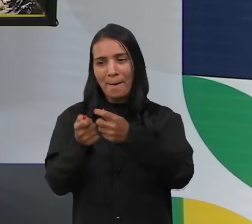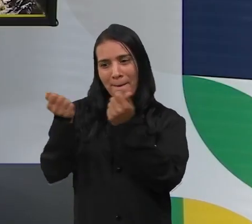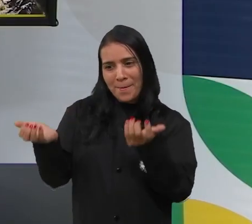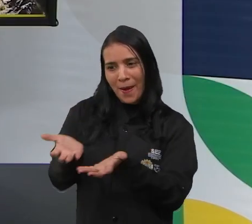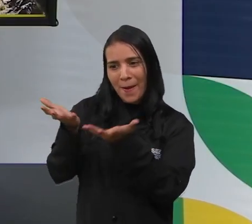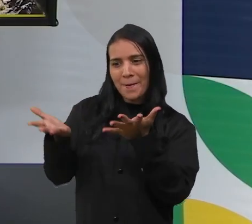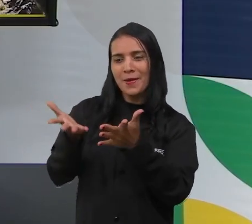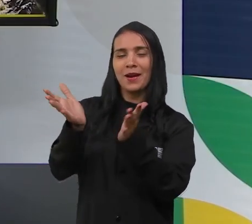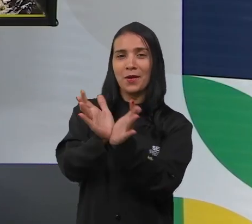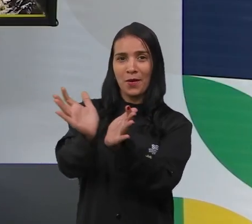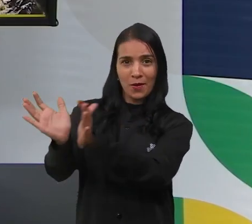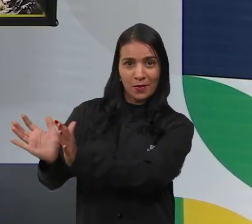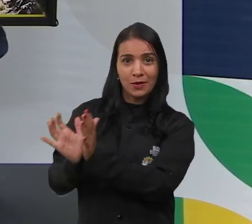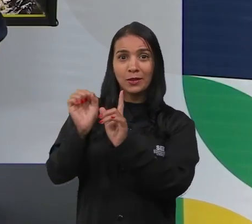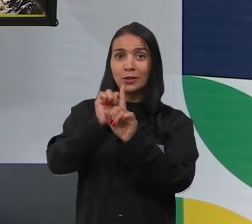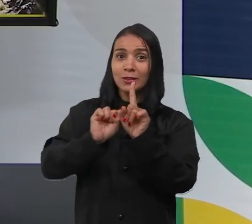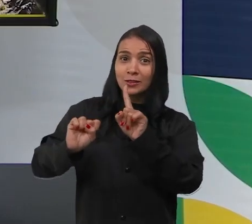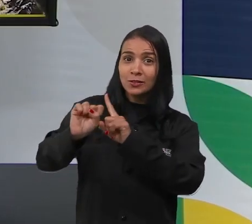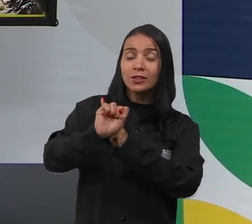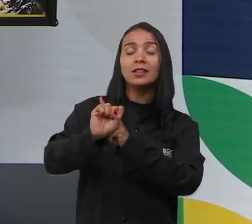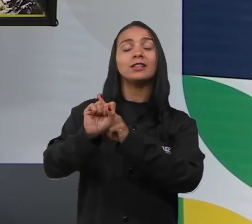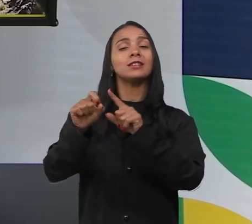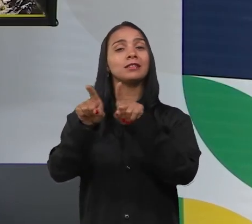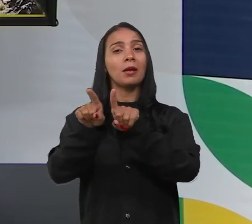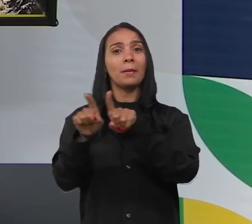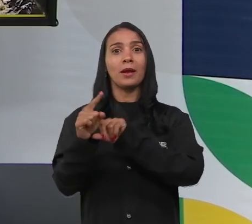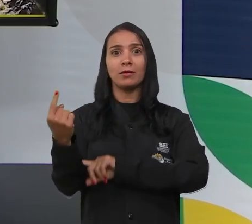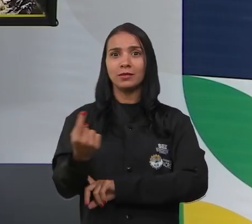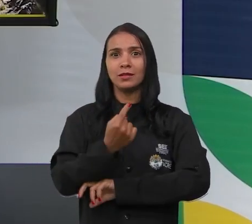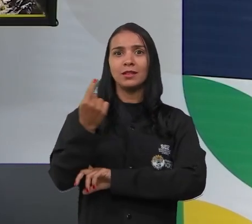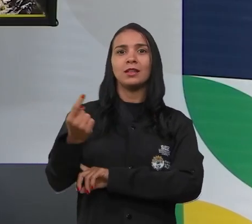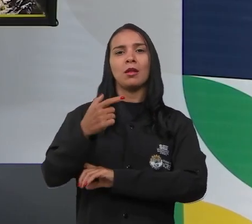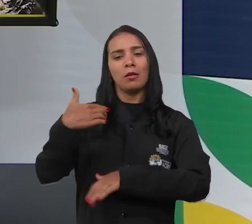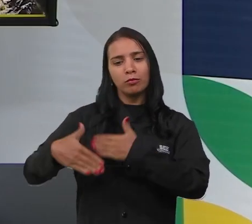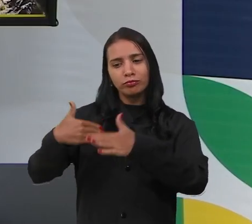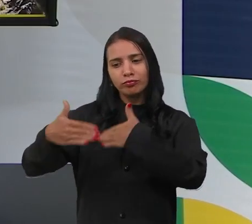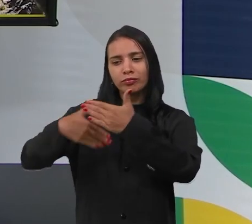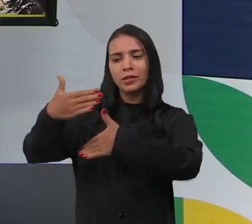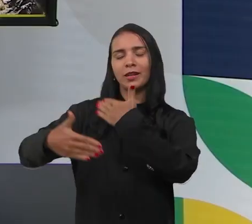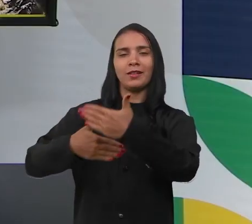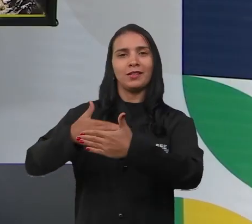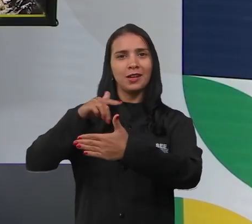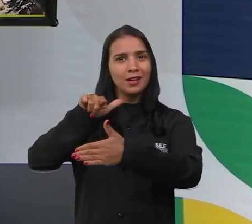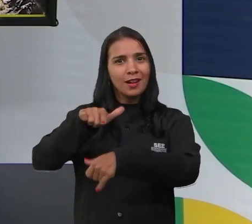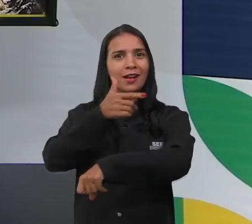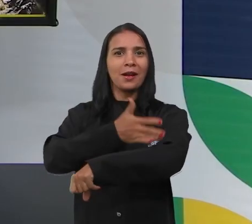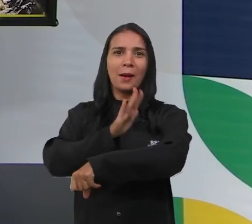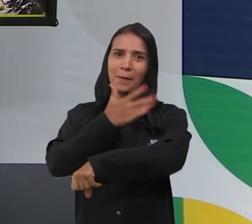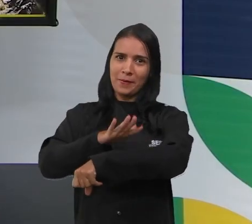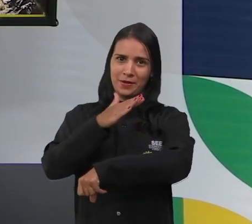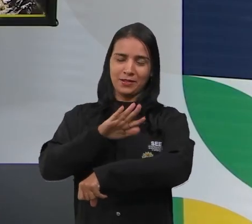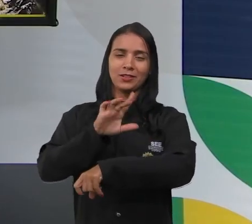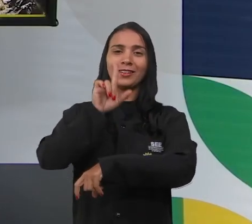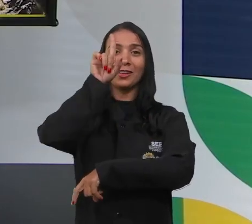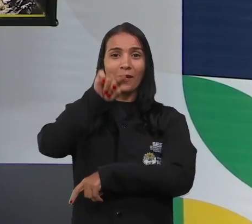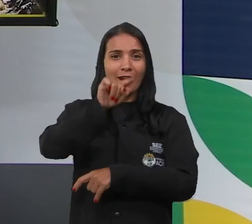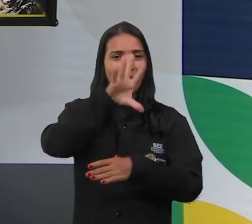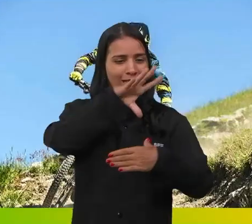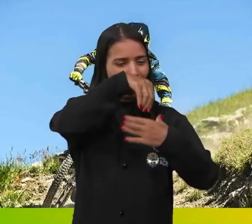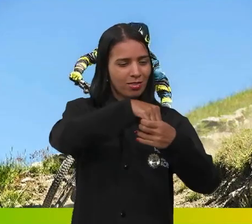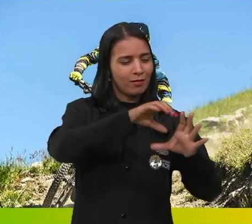ao social, ao todo, o desenvolvimento dessas ações. E aí, é dentro desse contexto aqui que a gente